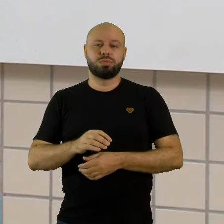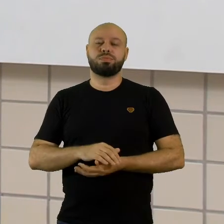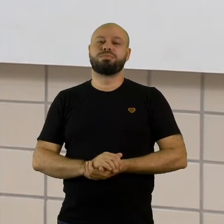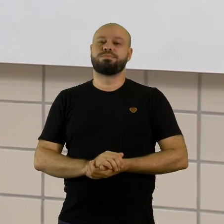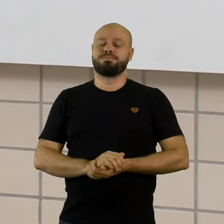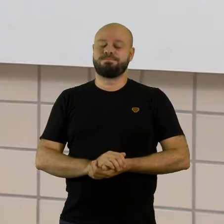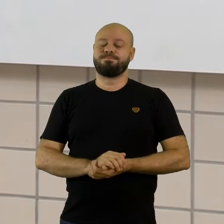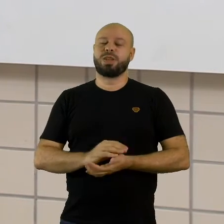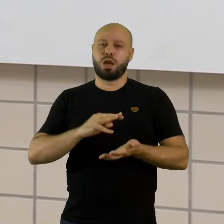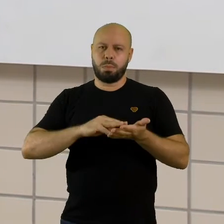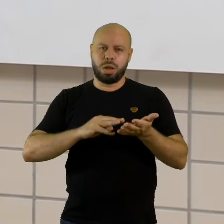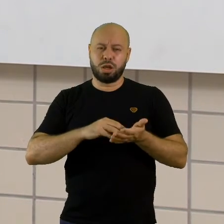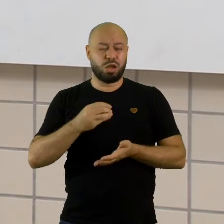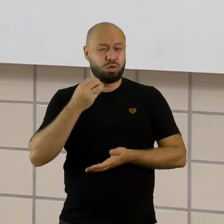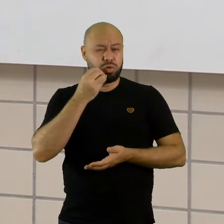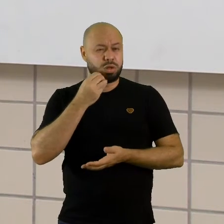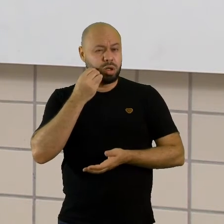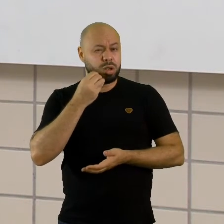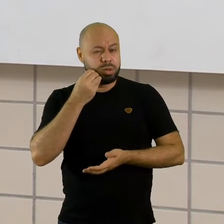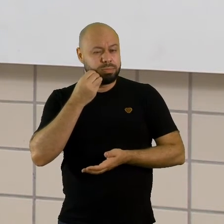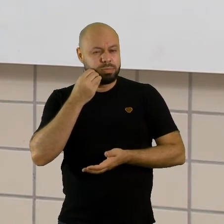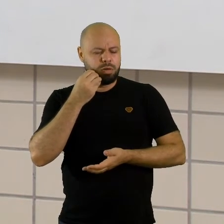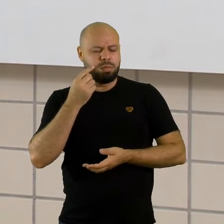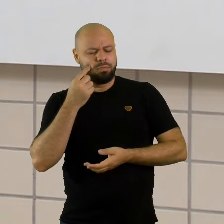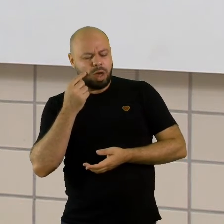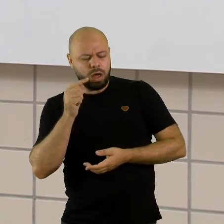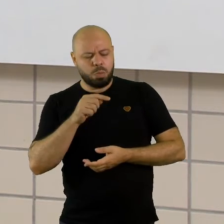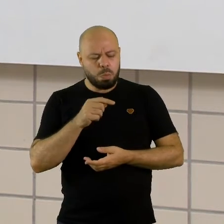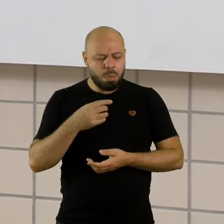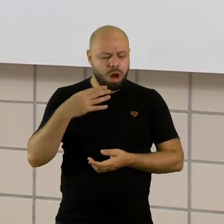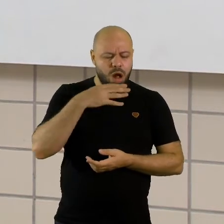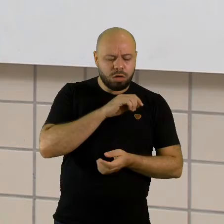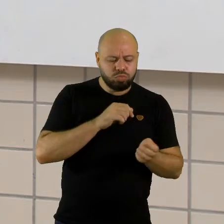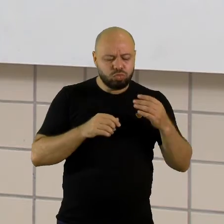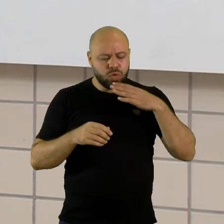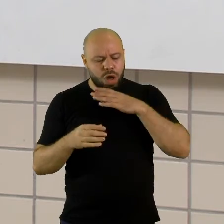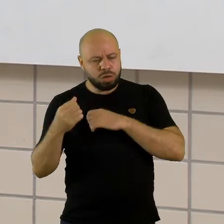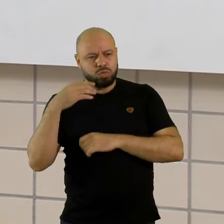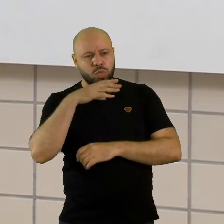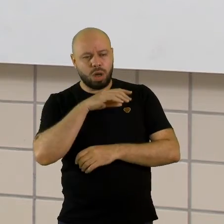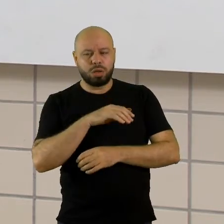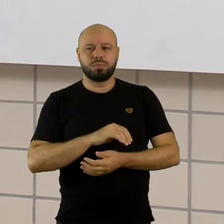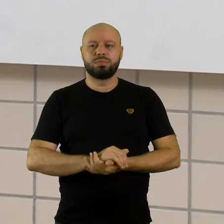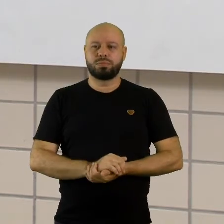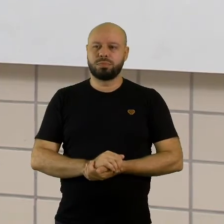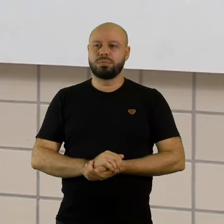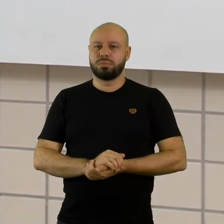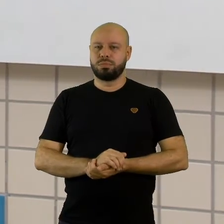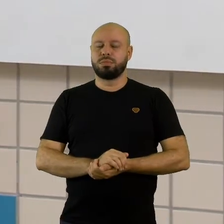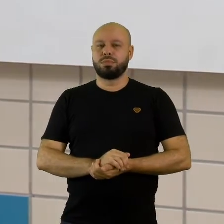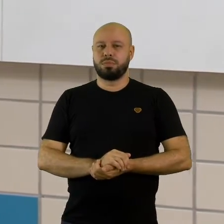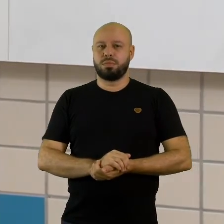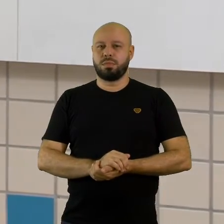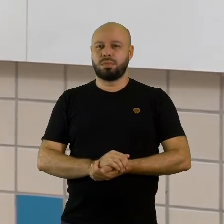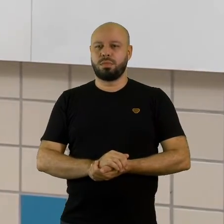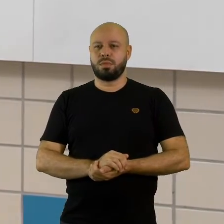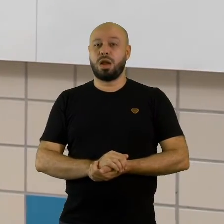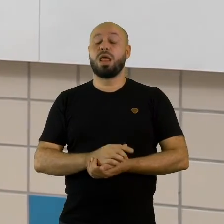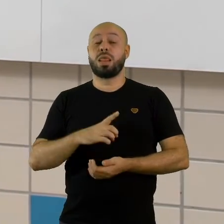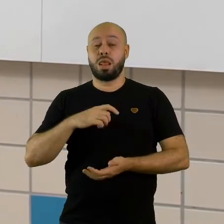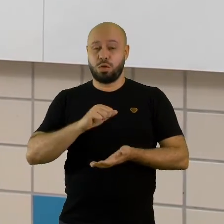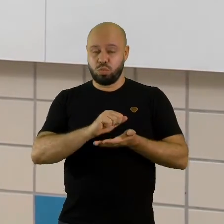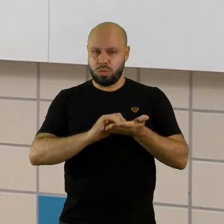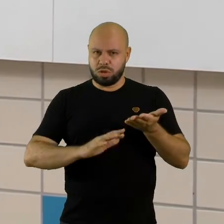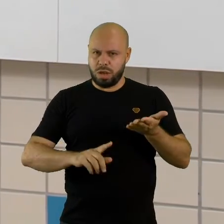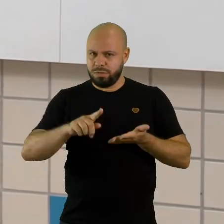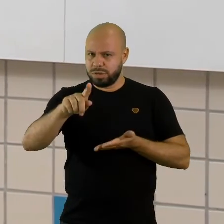de tentativa. É o que a gente vai trabalhar agora nesse capítulo. Tem um exercício para vocês fazerem e espero